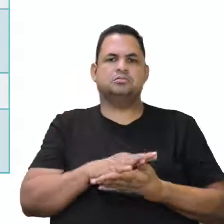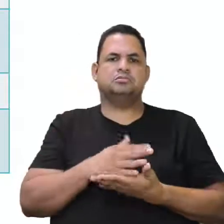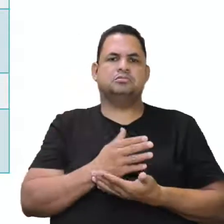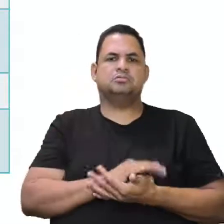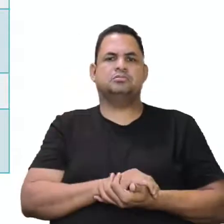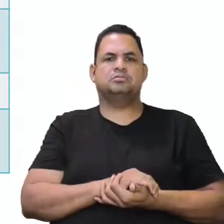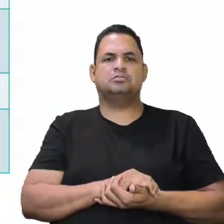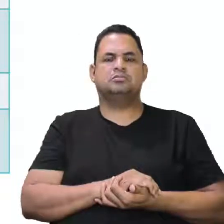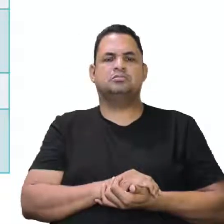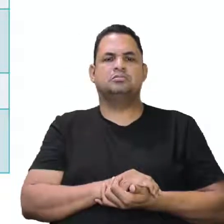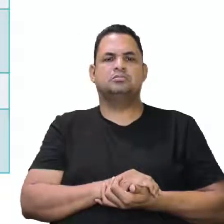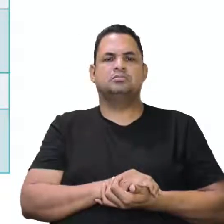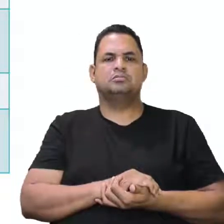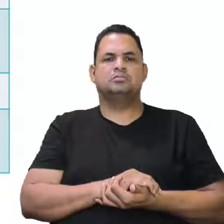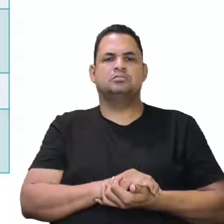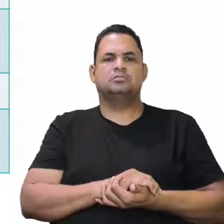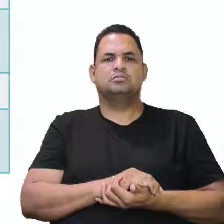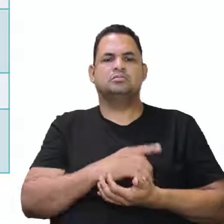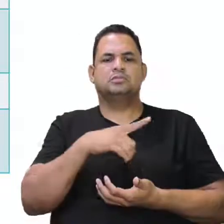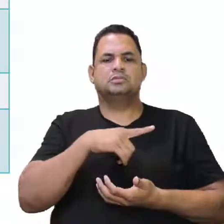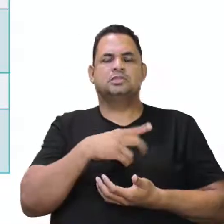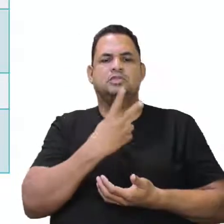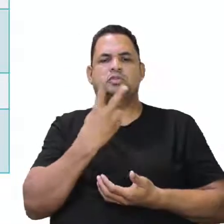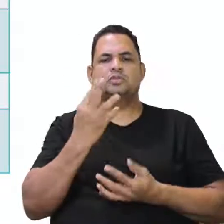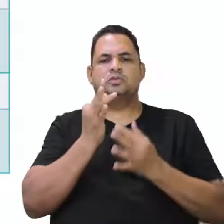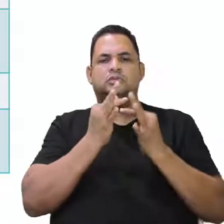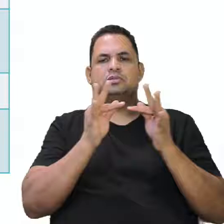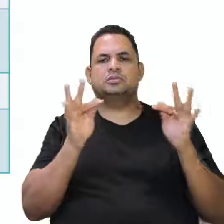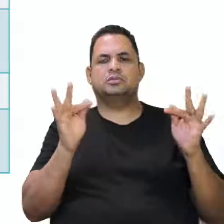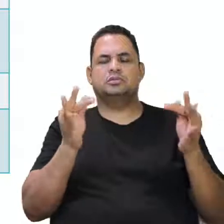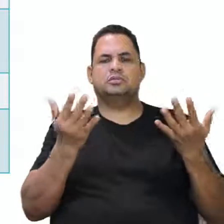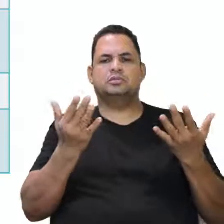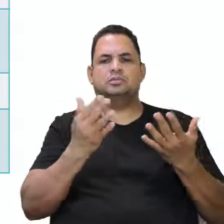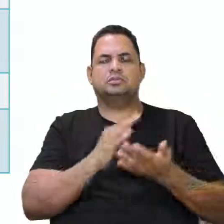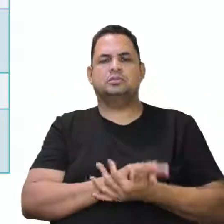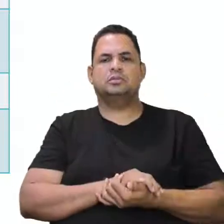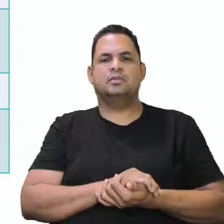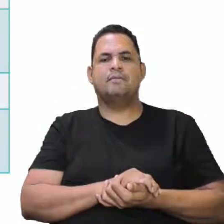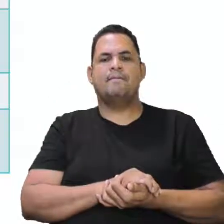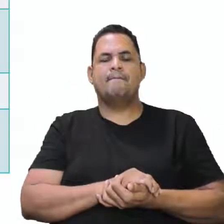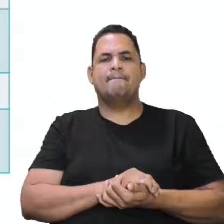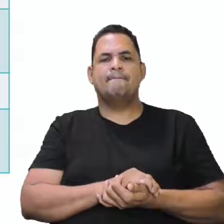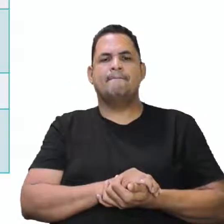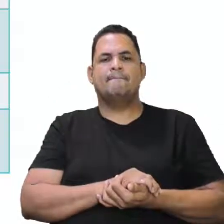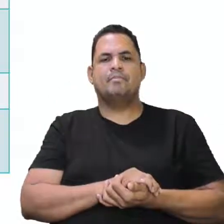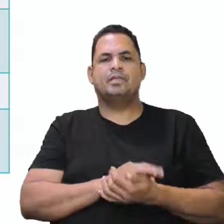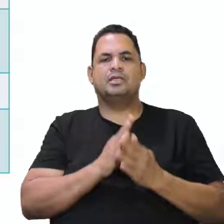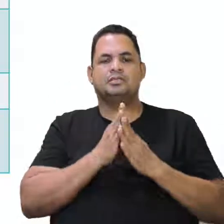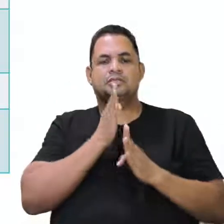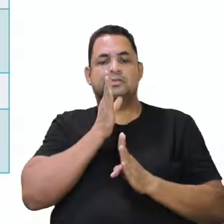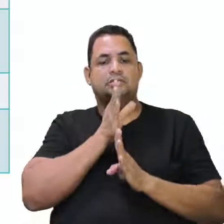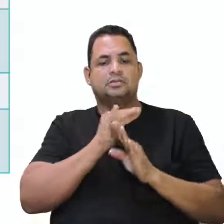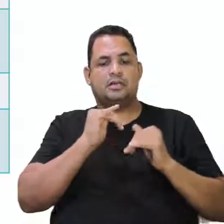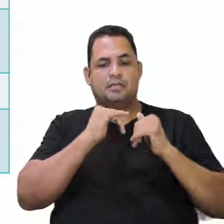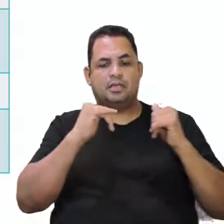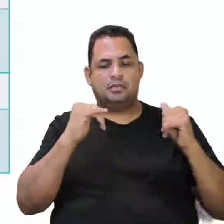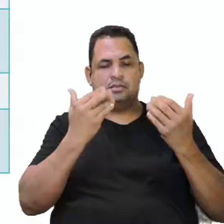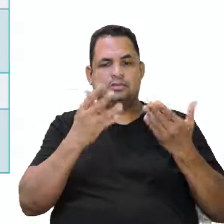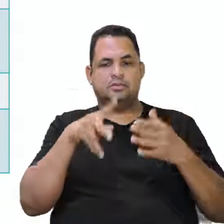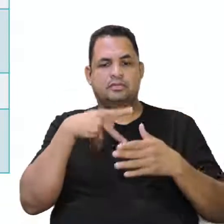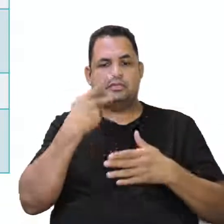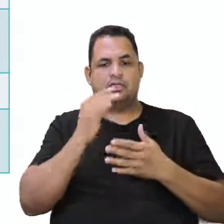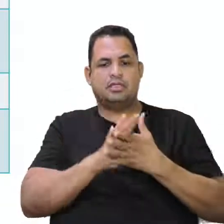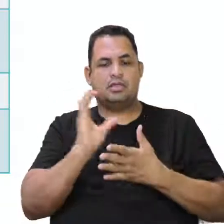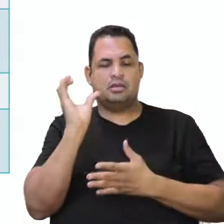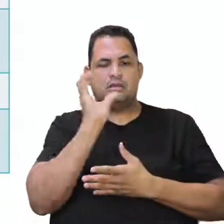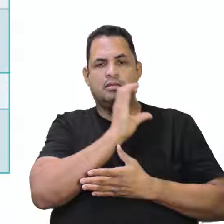Can someone help me? Tem duas frases aqui que elas estão, na verdade, separadas, mas eu falei elas